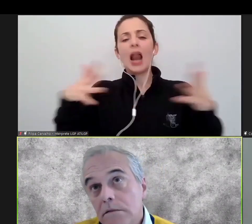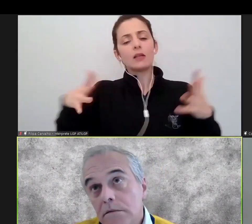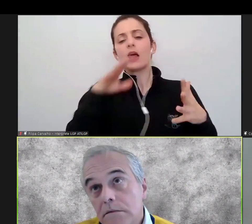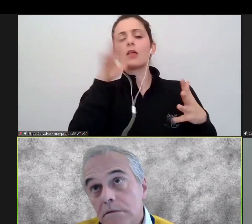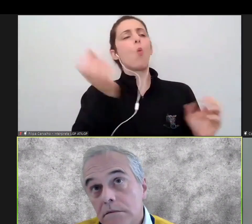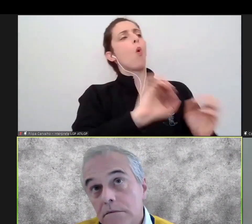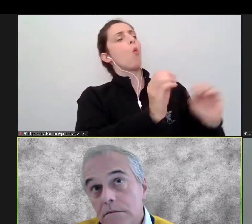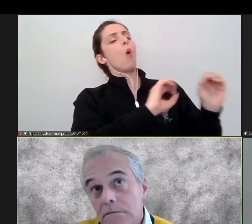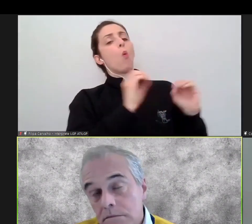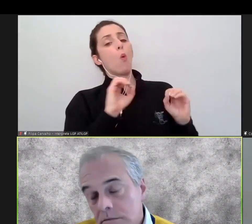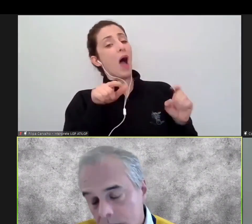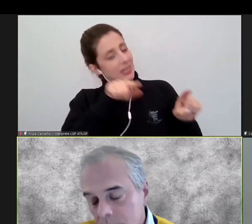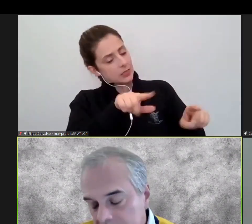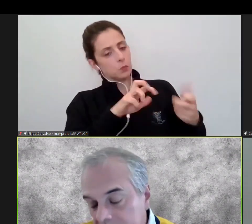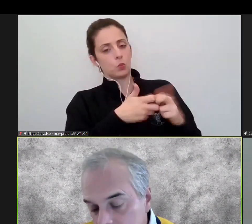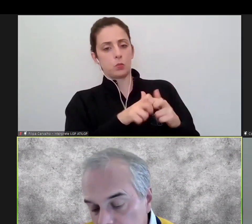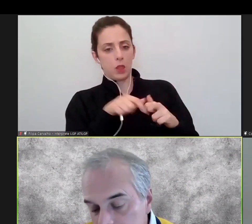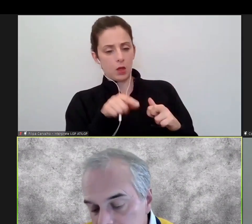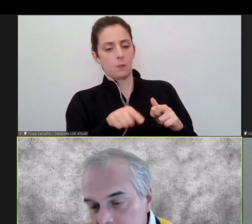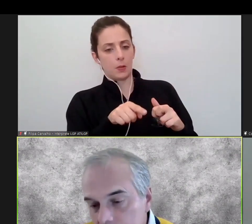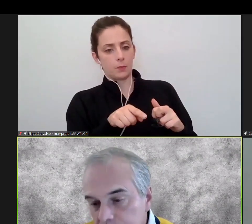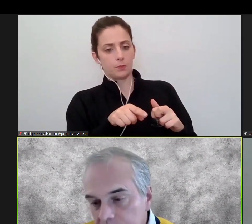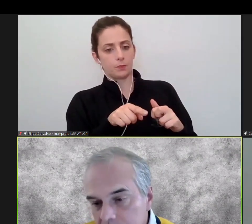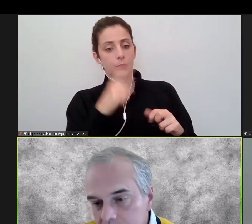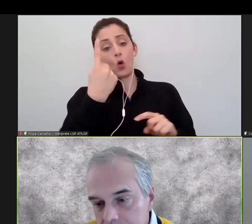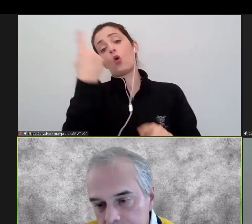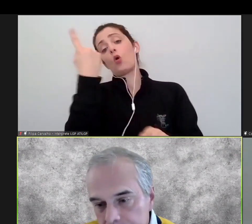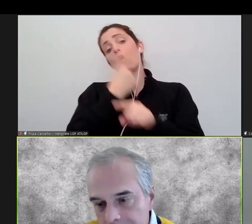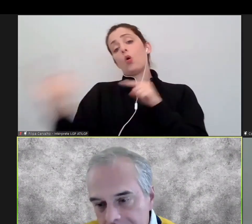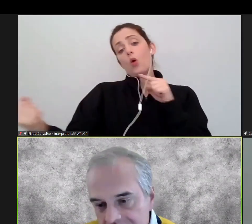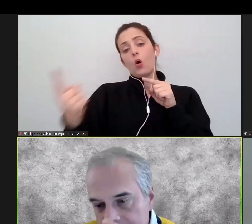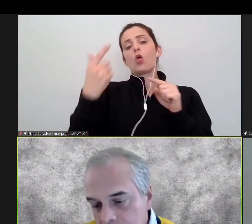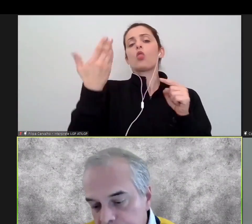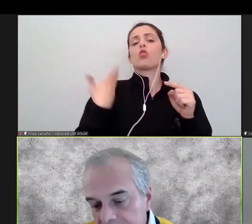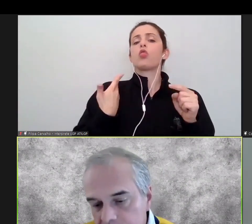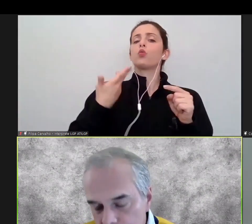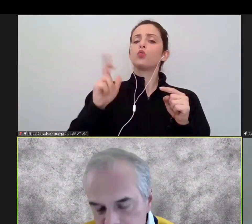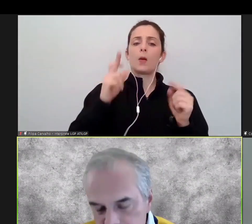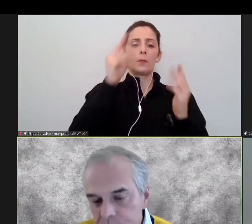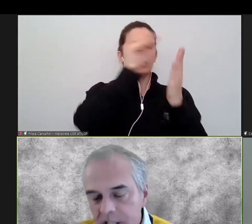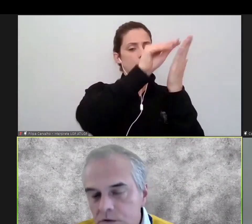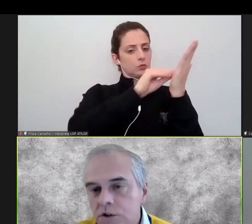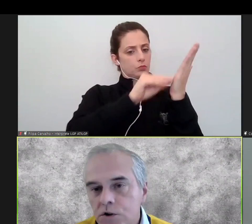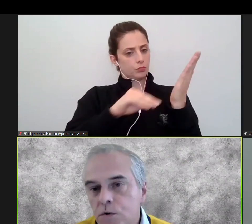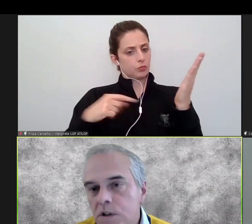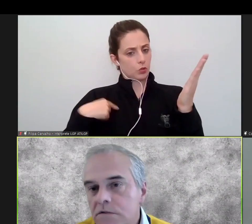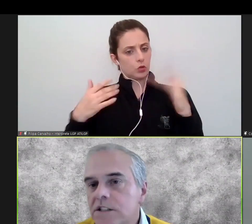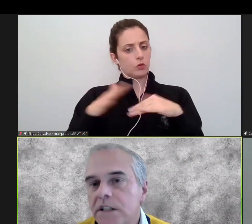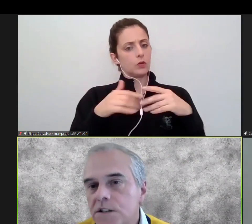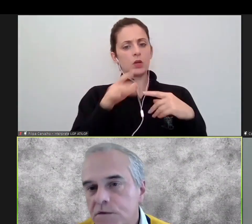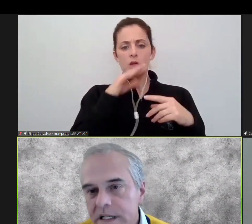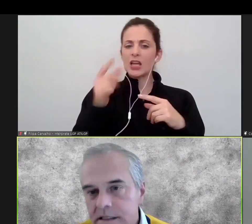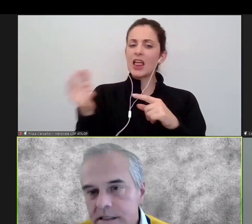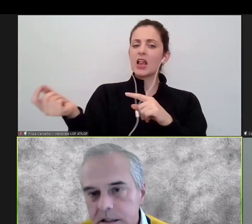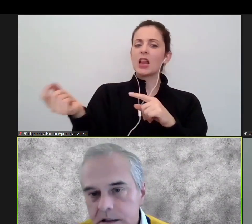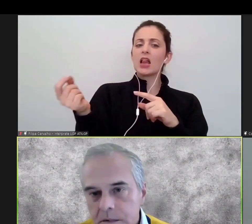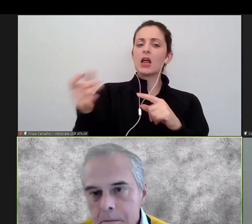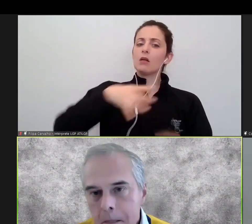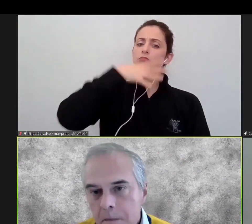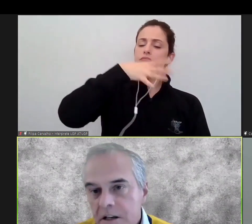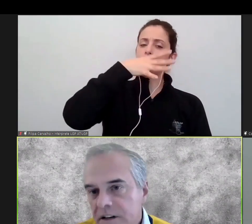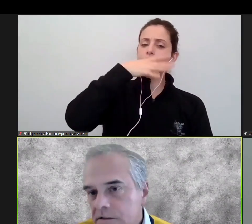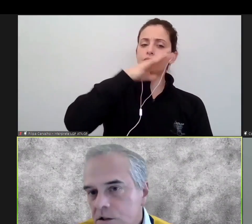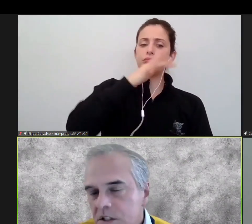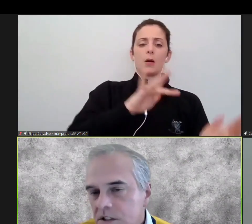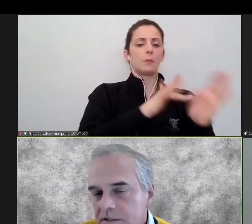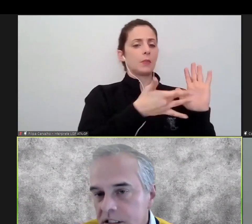material, numa tese de doutoramento que eu fiz, eu falava sobre esses mesmos discursos no legislativo brasileiro,